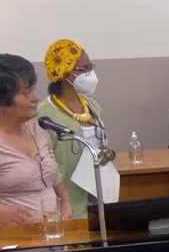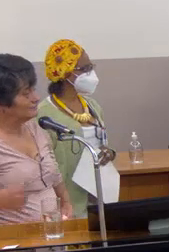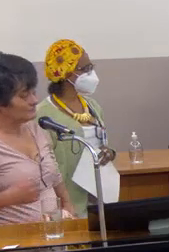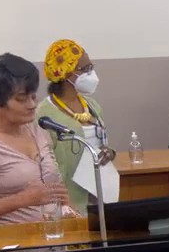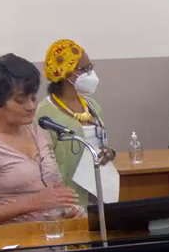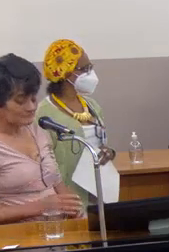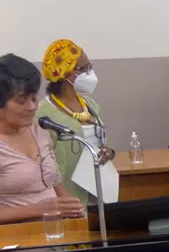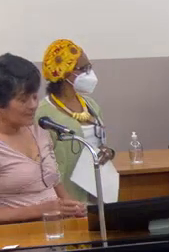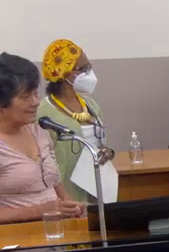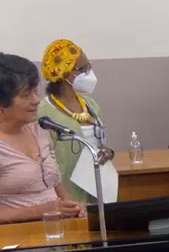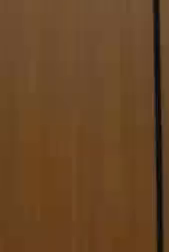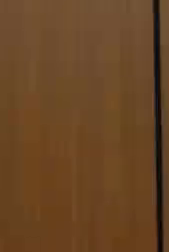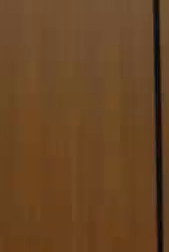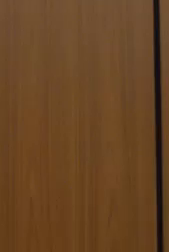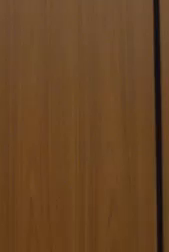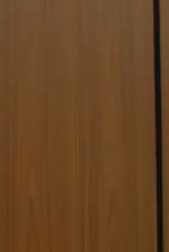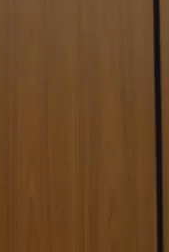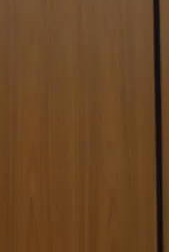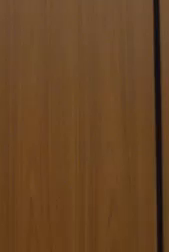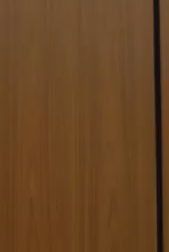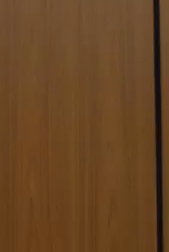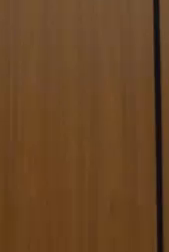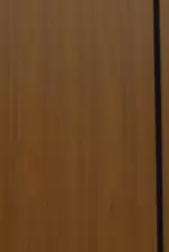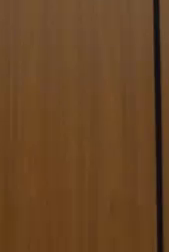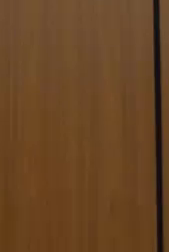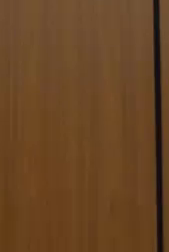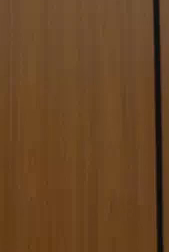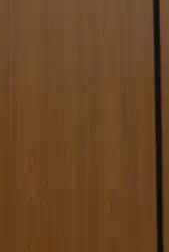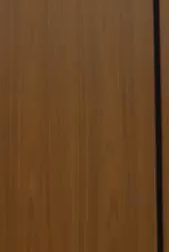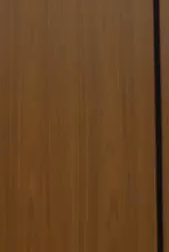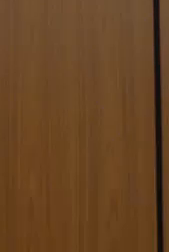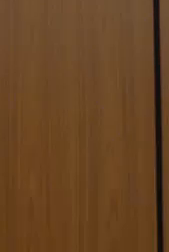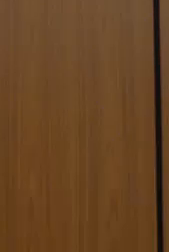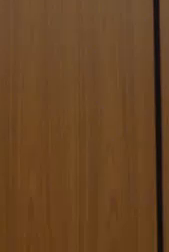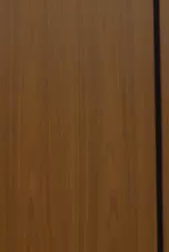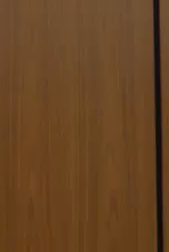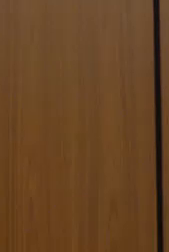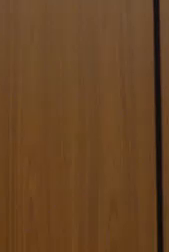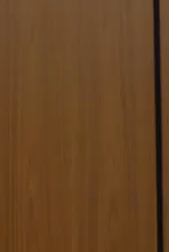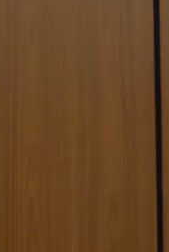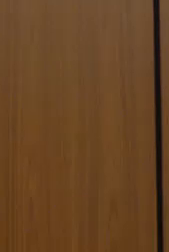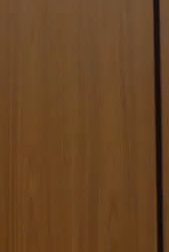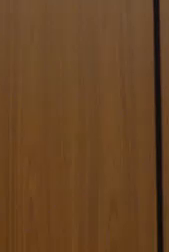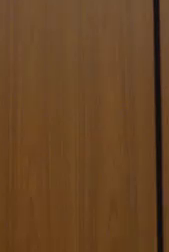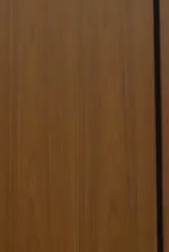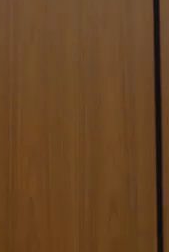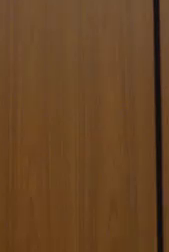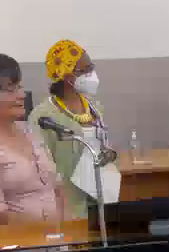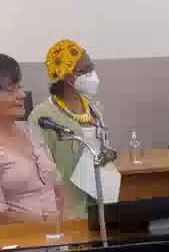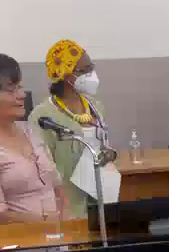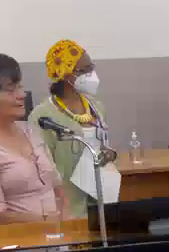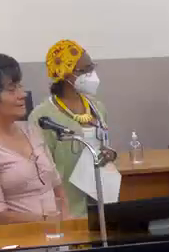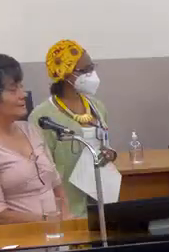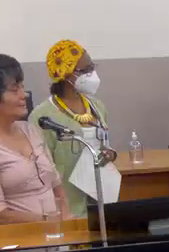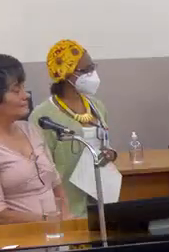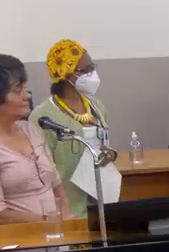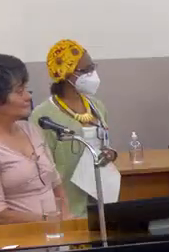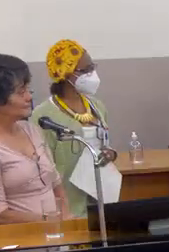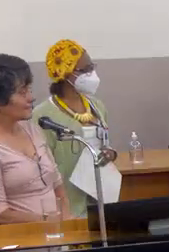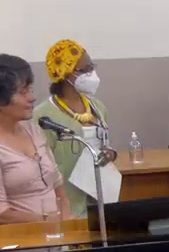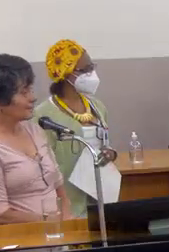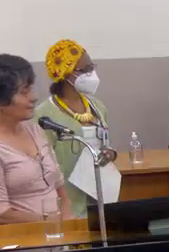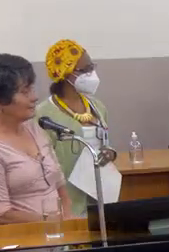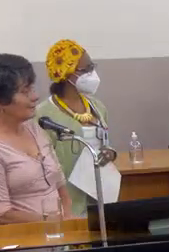às vezes pensam que a gente tá aqui criando um factoide ou algo que não é real senhora queira